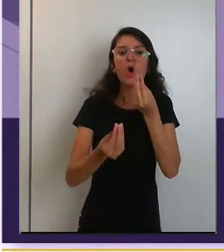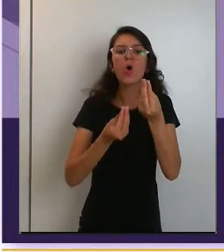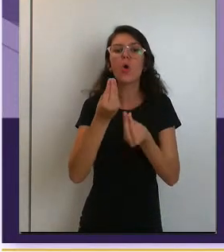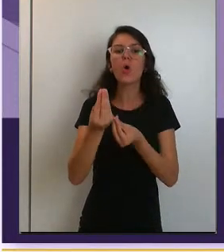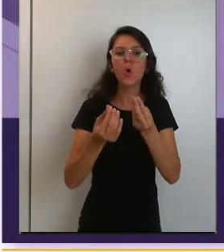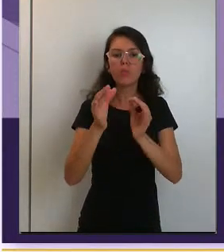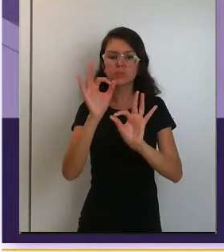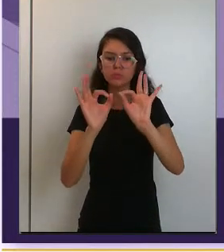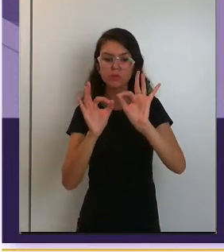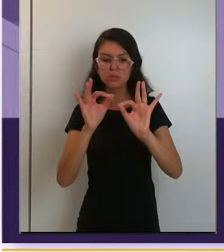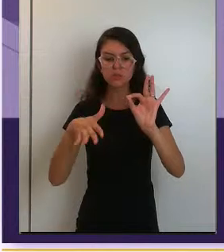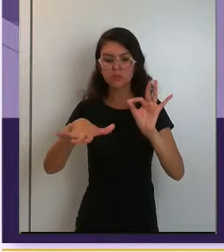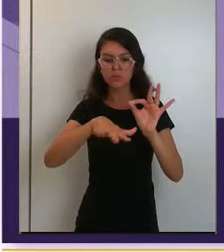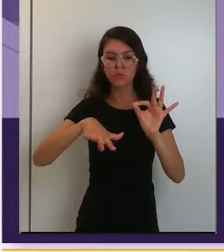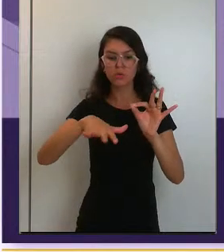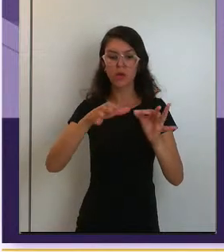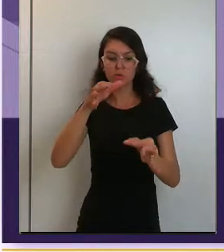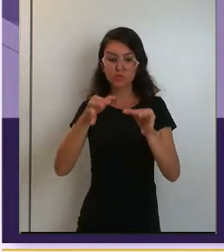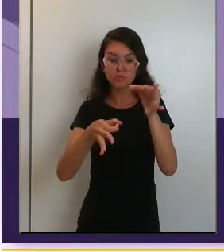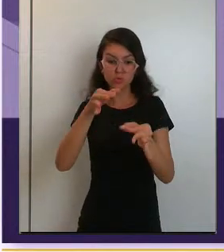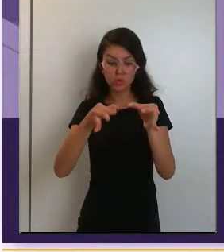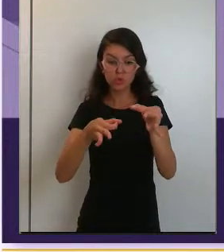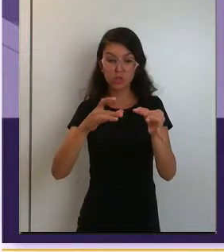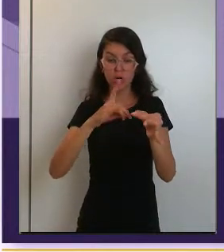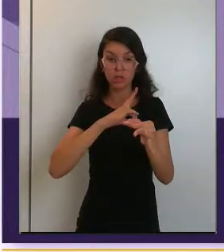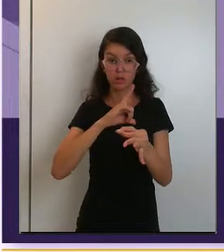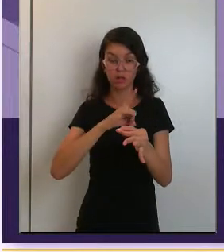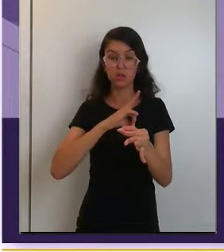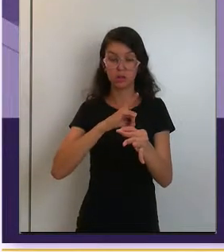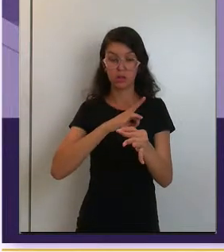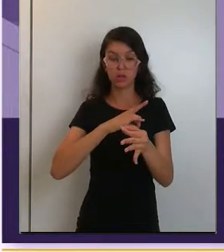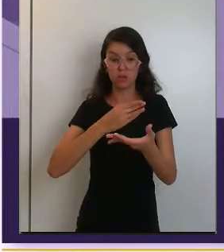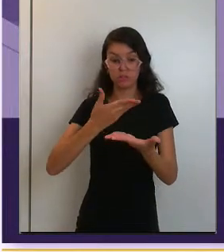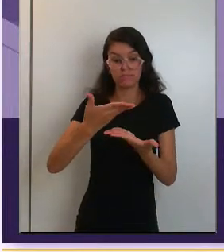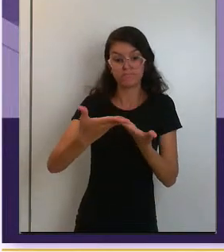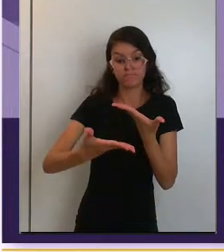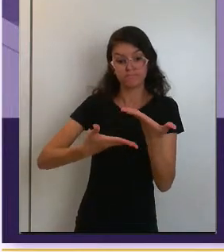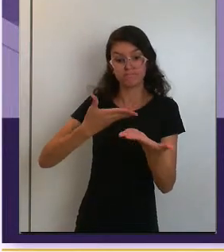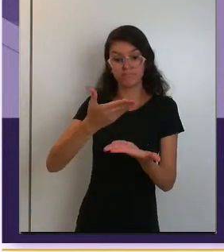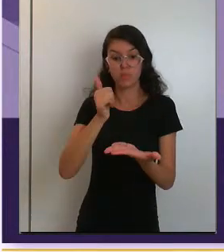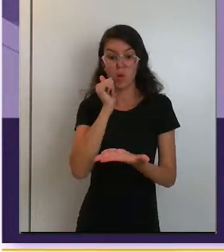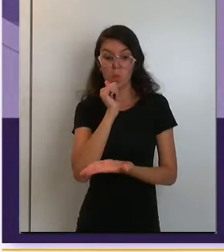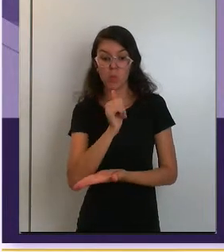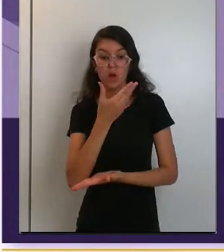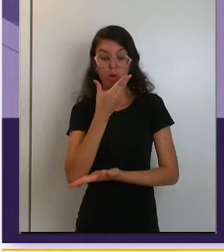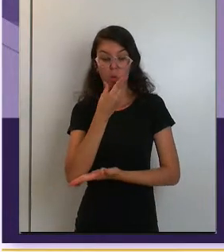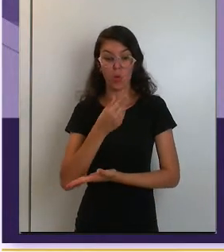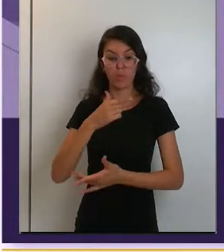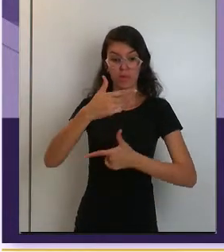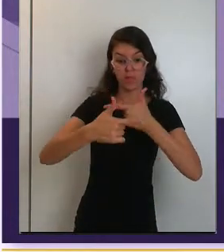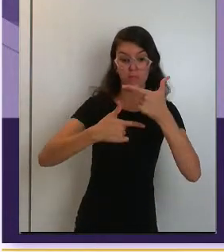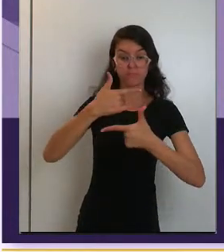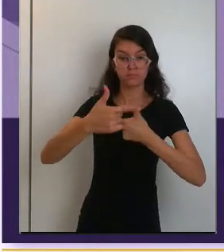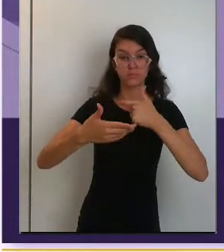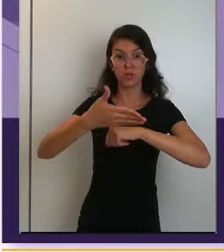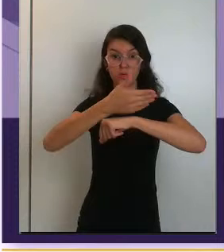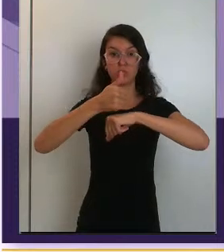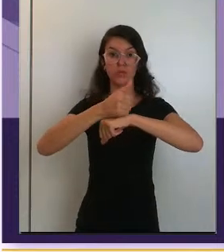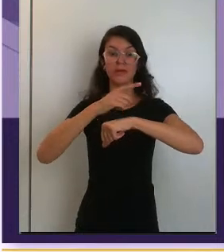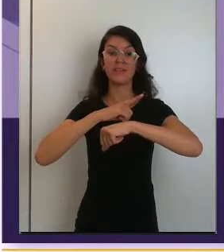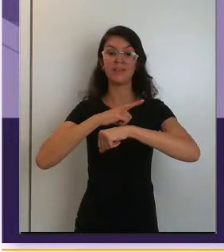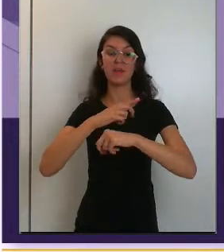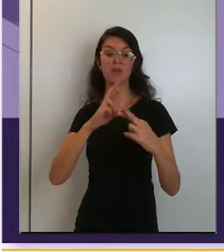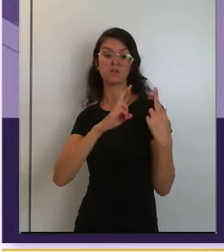ordenamento jurídico tem tratado os trabalhadores e as trabalhadoras com responsabilidades